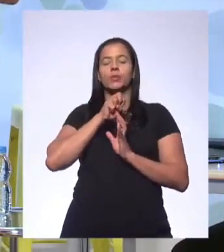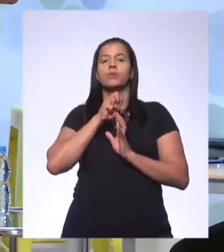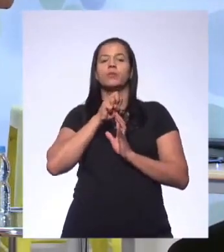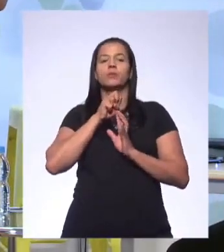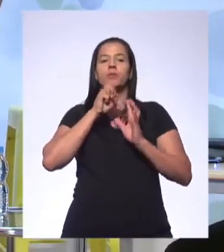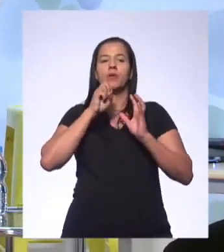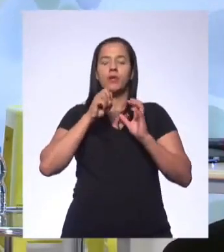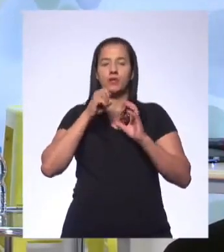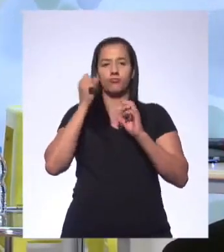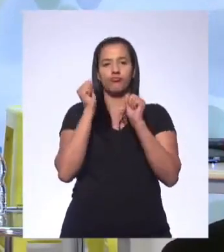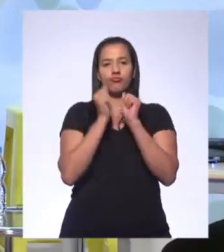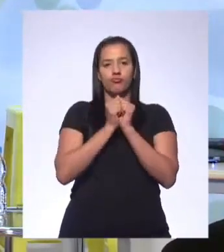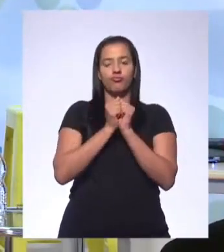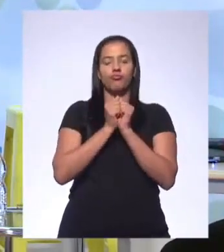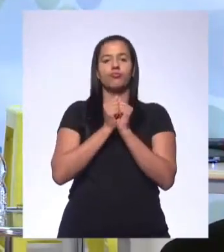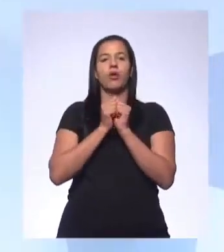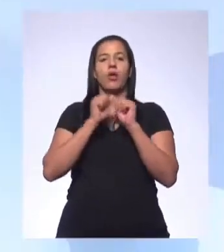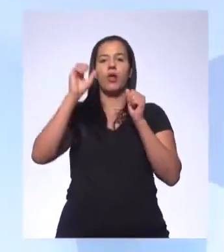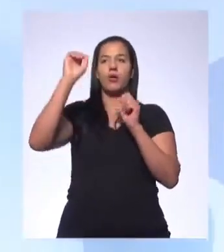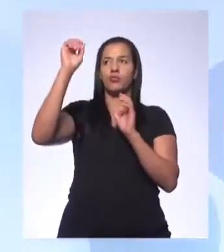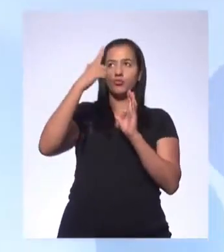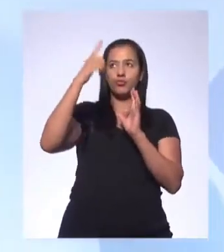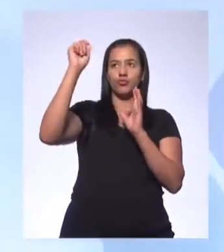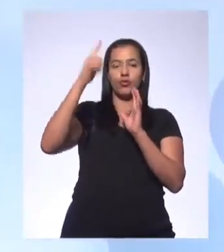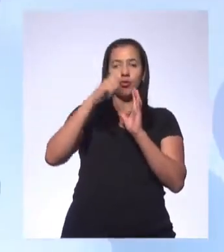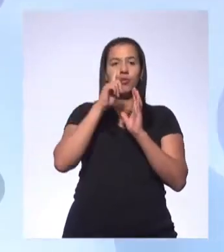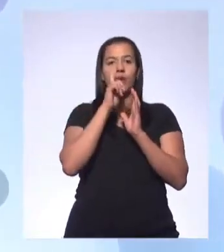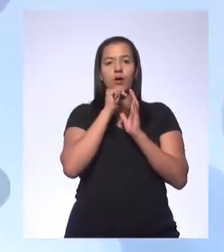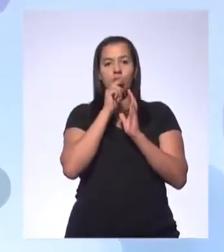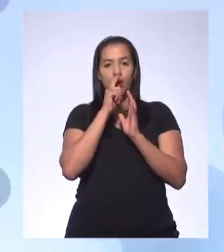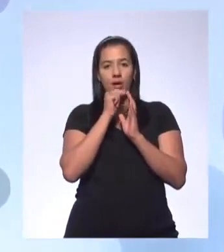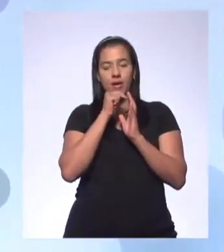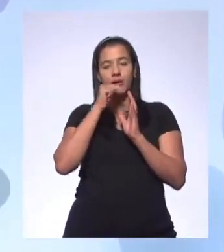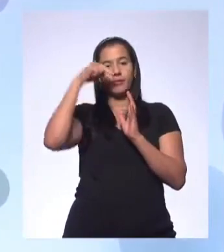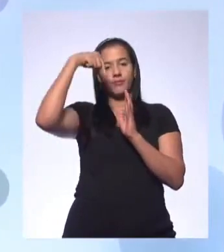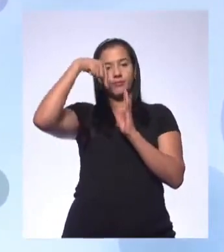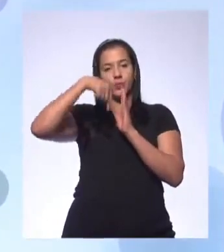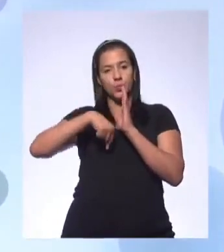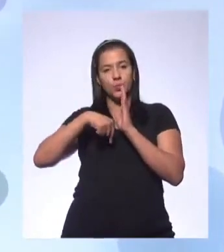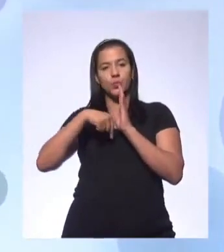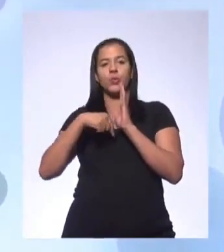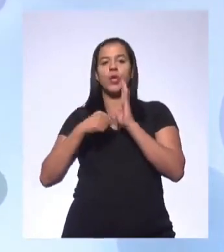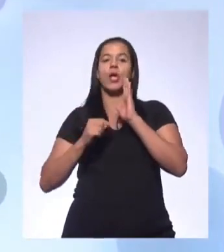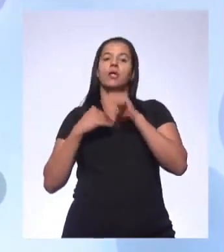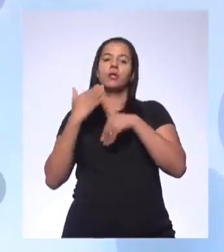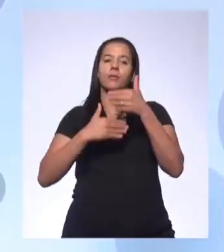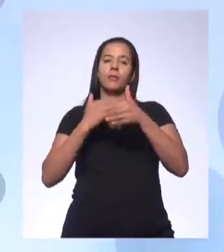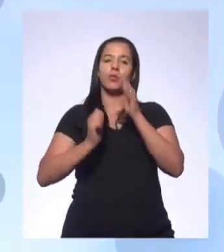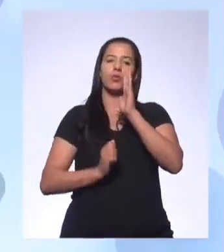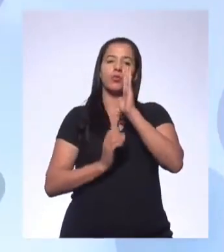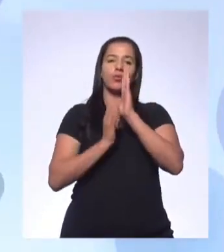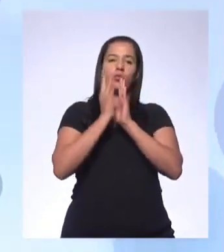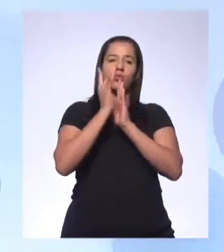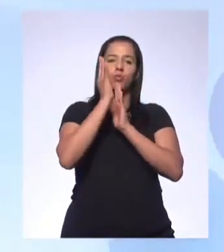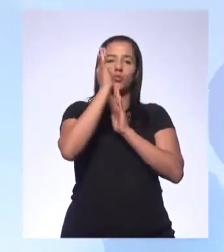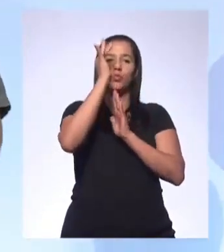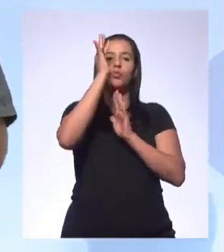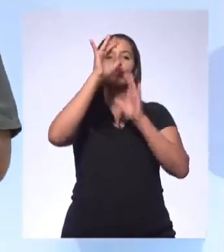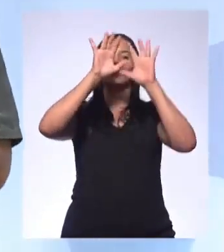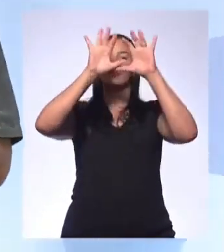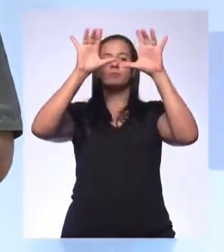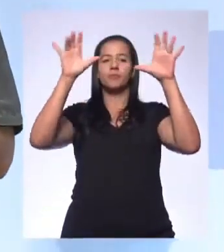ok? Juntamente com a luz solar e a água, ela produz o gás oxigênio que é liberado para o